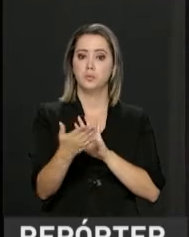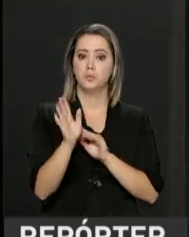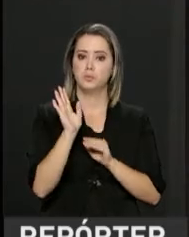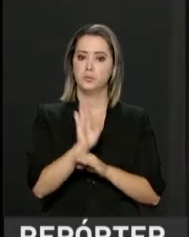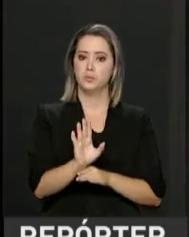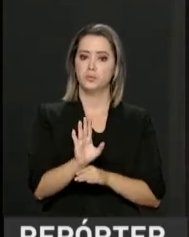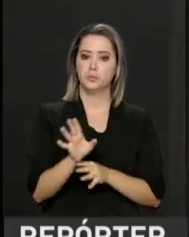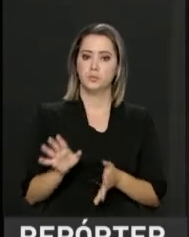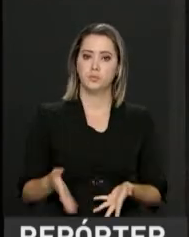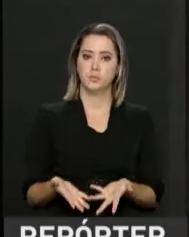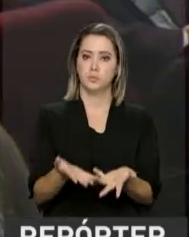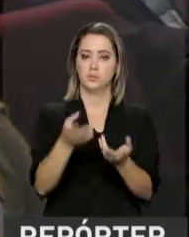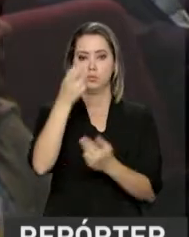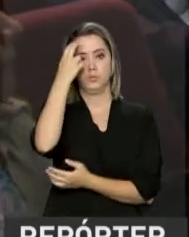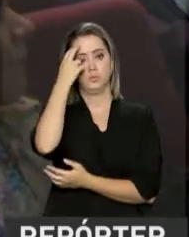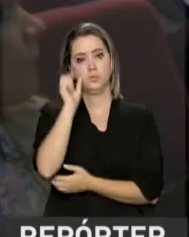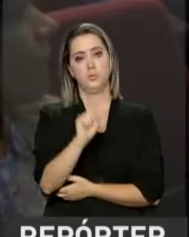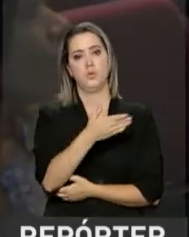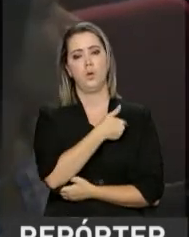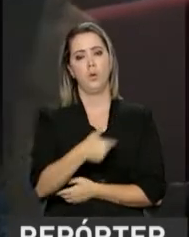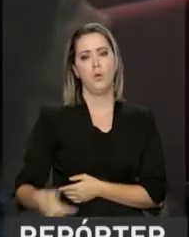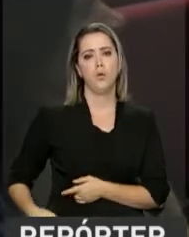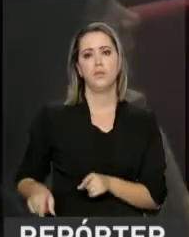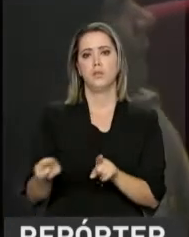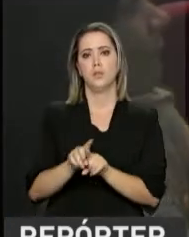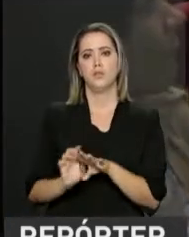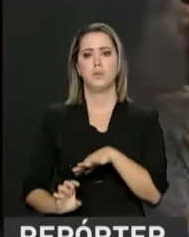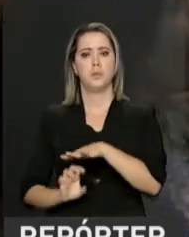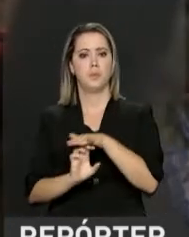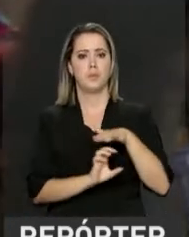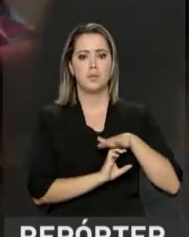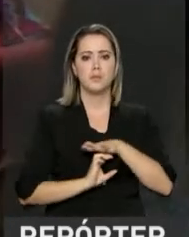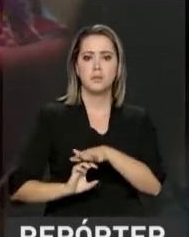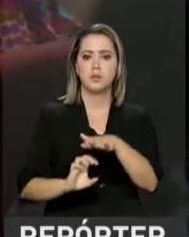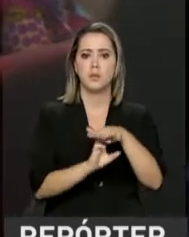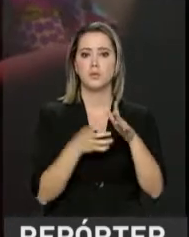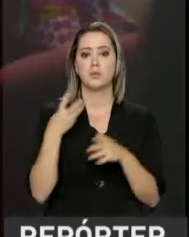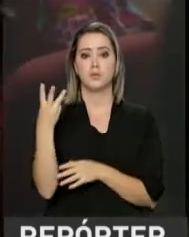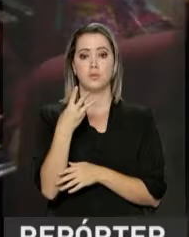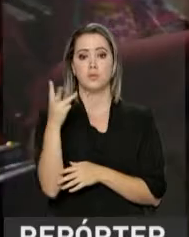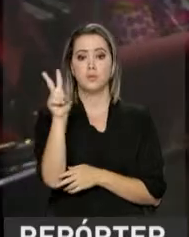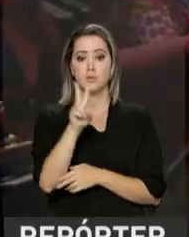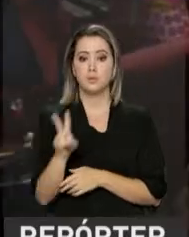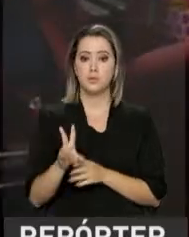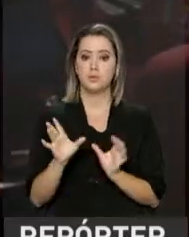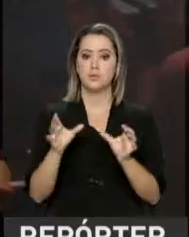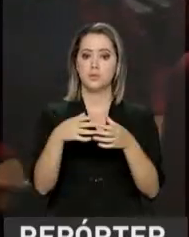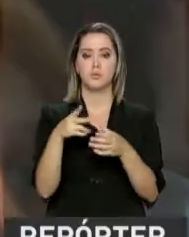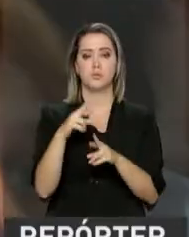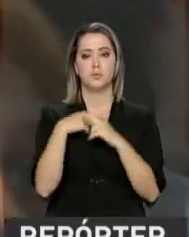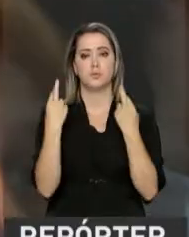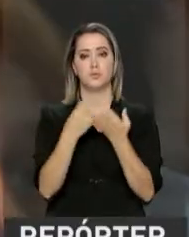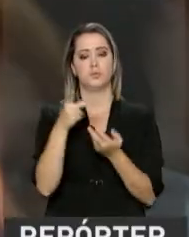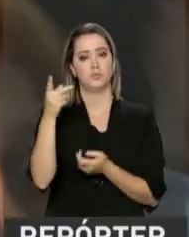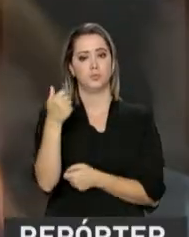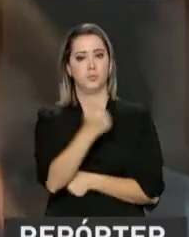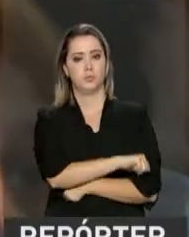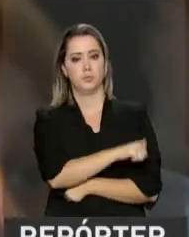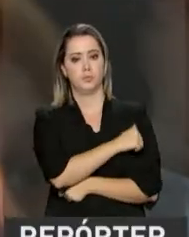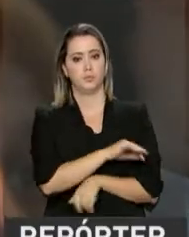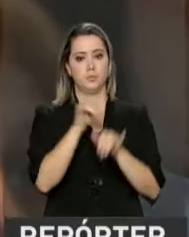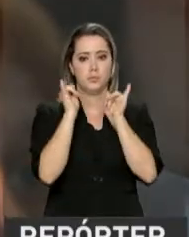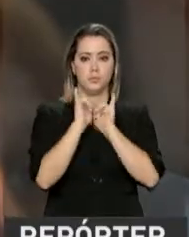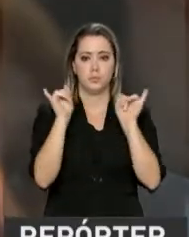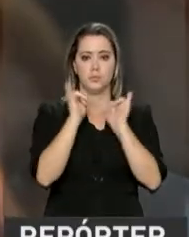às leis de incentivo à cultura do governo e produtores da área se reuniram pela terceira vez no rio de janeiro desde que foram